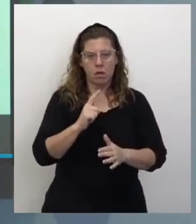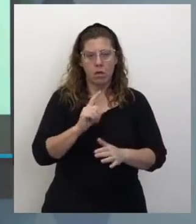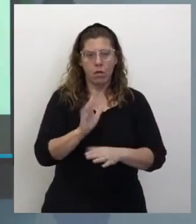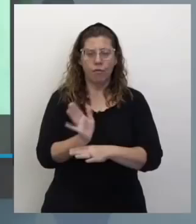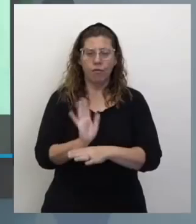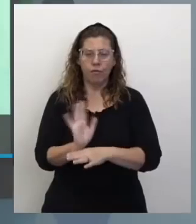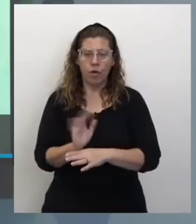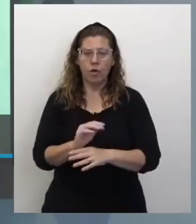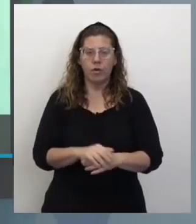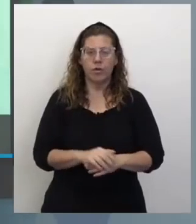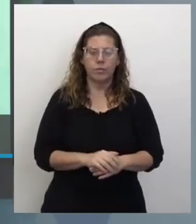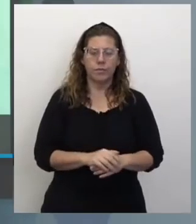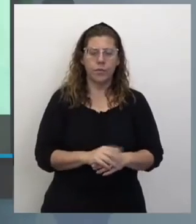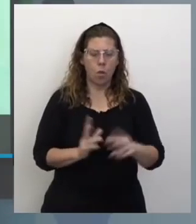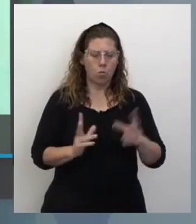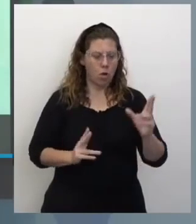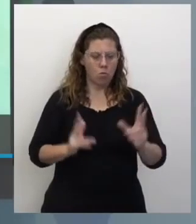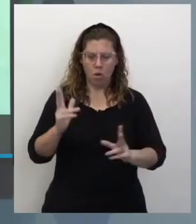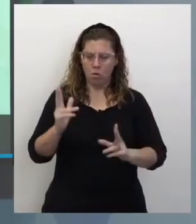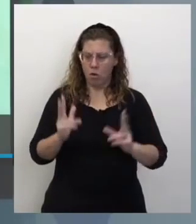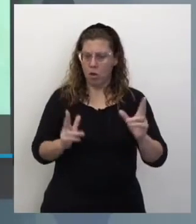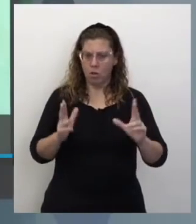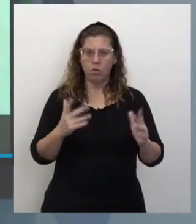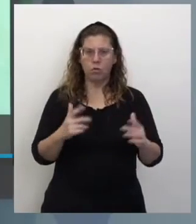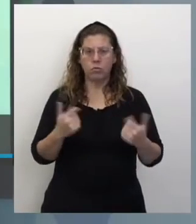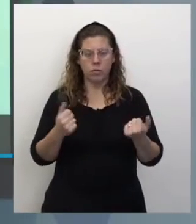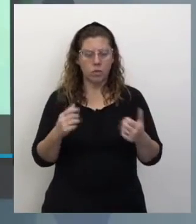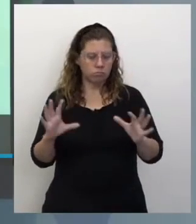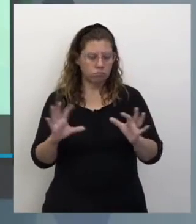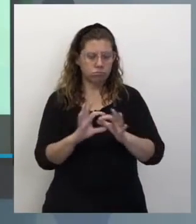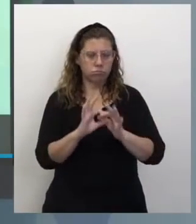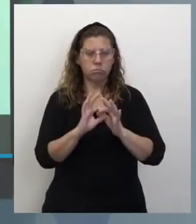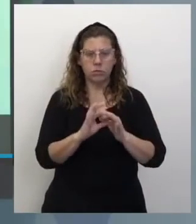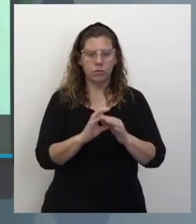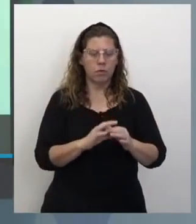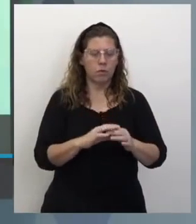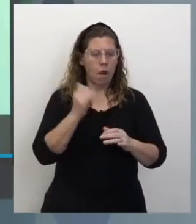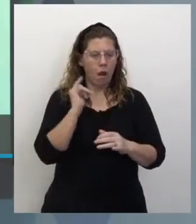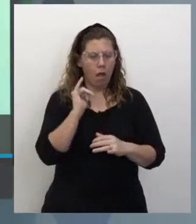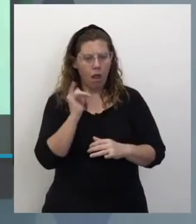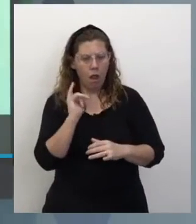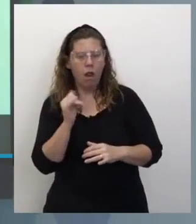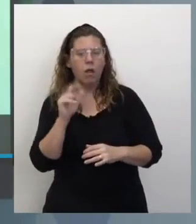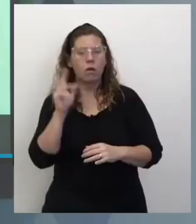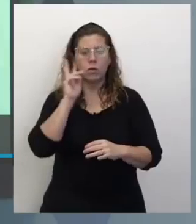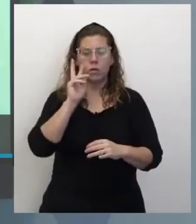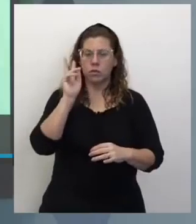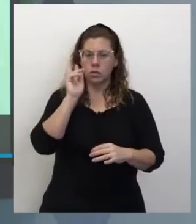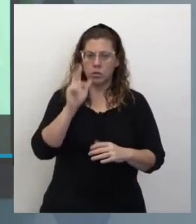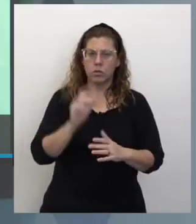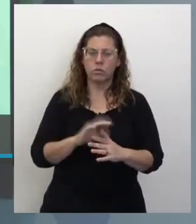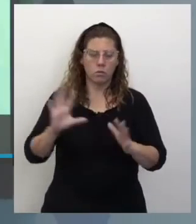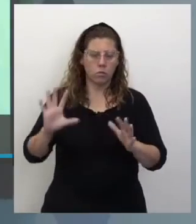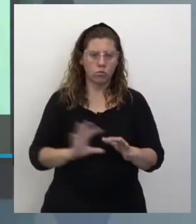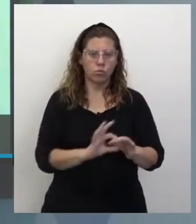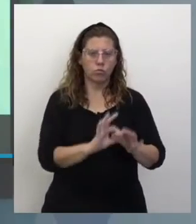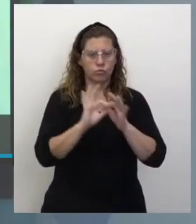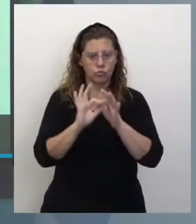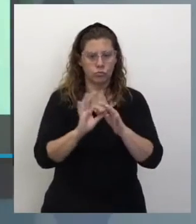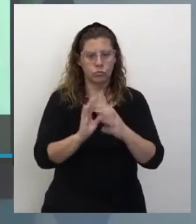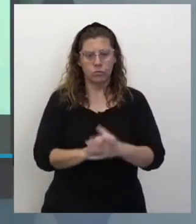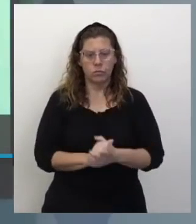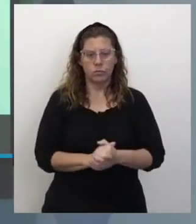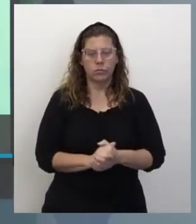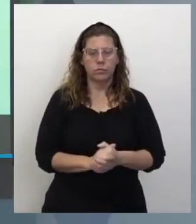exemplo. O corte, ele tem que ser um pouquinho relacionado. Então, a narrativa, quando você está contando uma história, você tem que ligar uma parte com a outra.